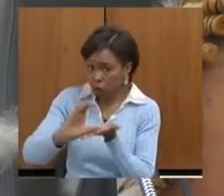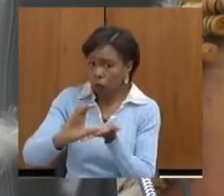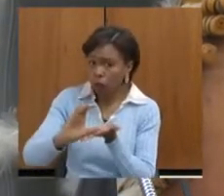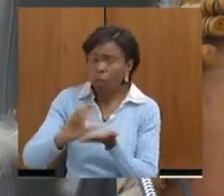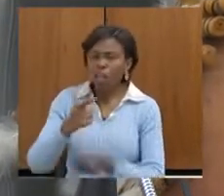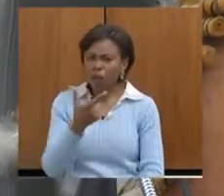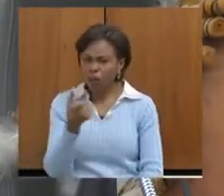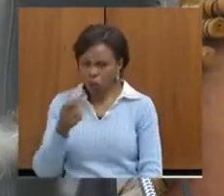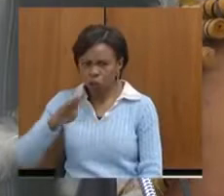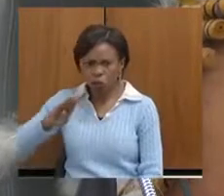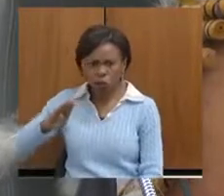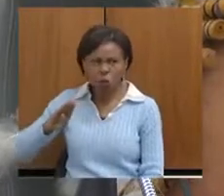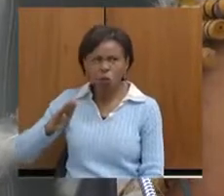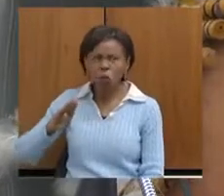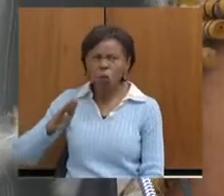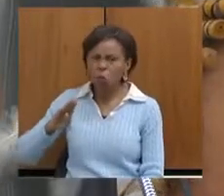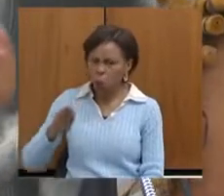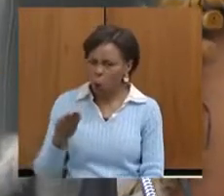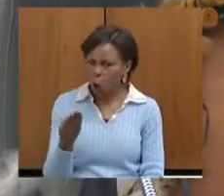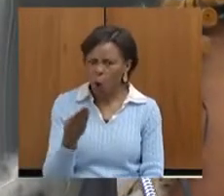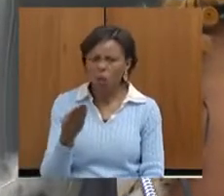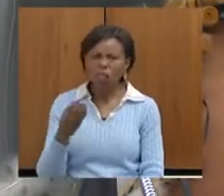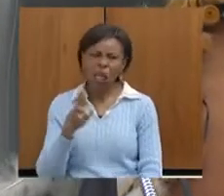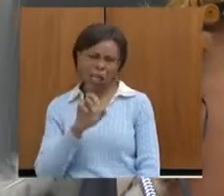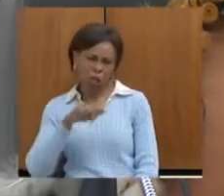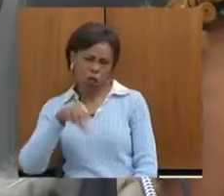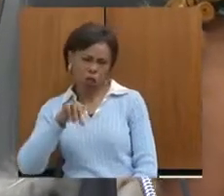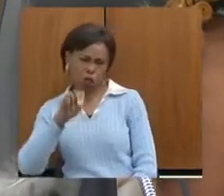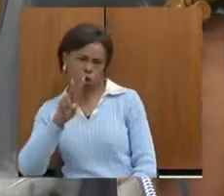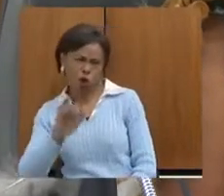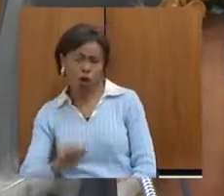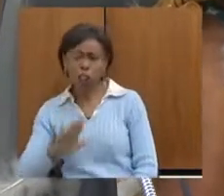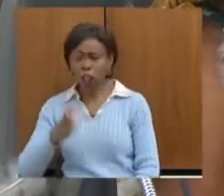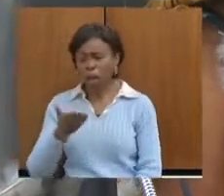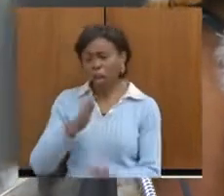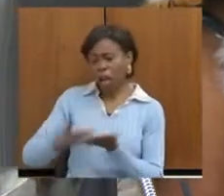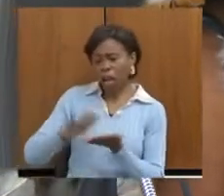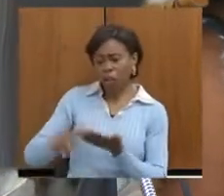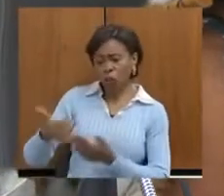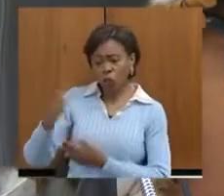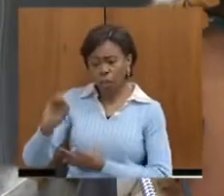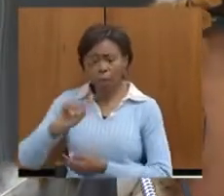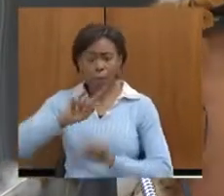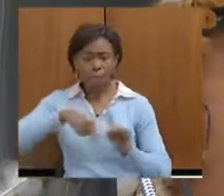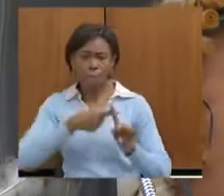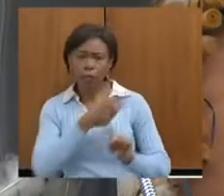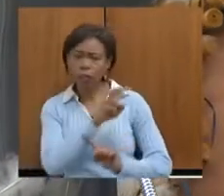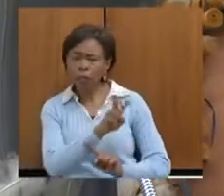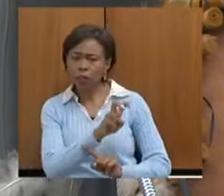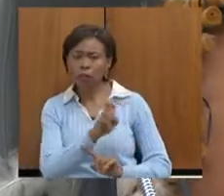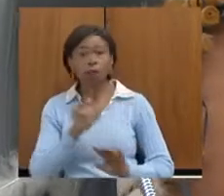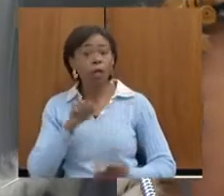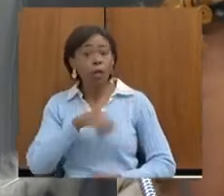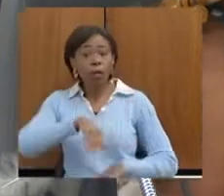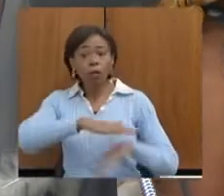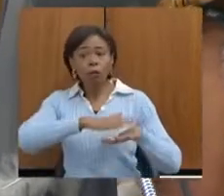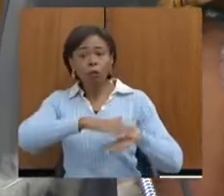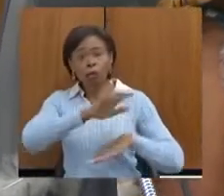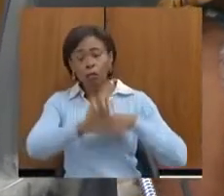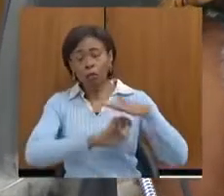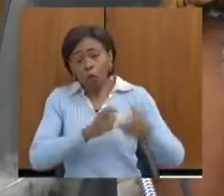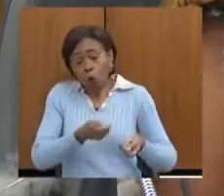dos 20 bilhões da Renault que já foi gasto mais 10 e mais 59 eles controlam esse dinheiro não é